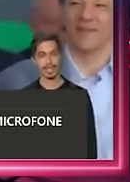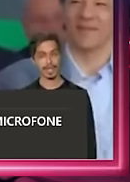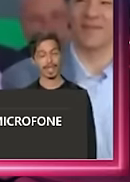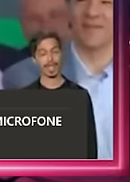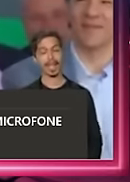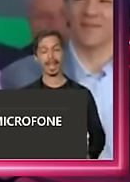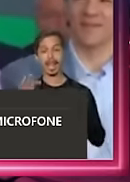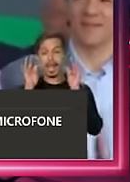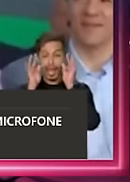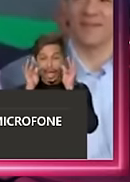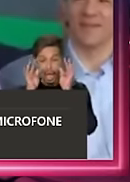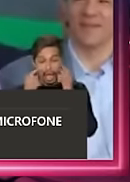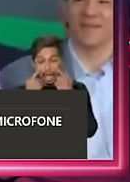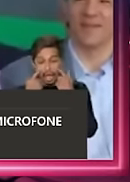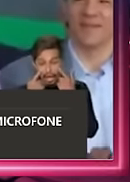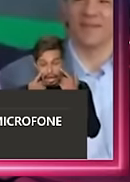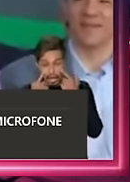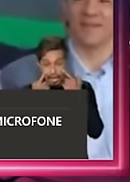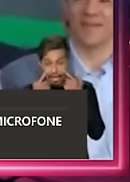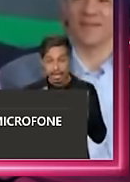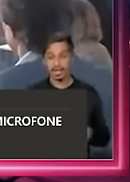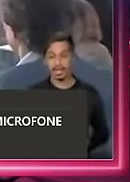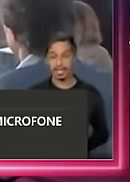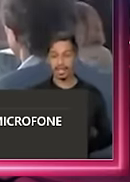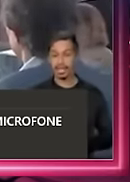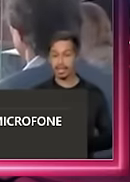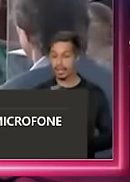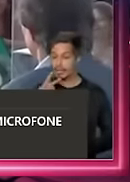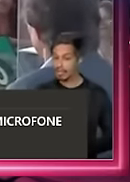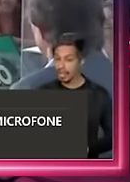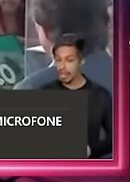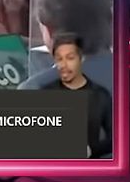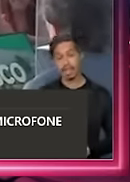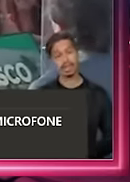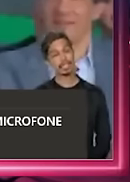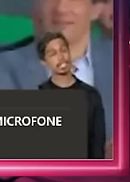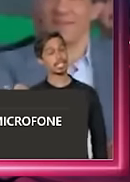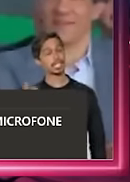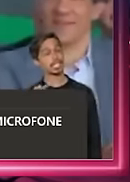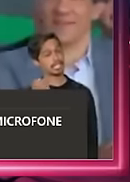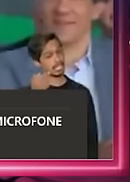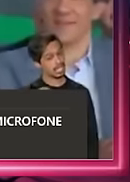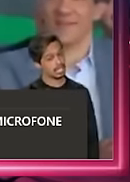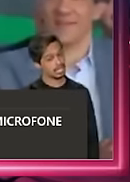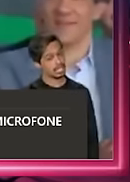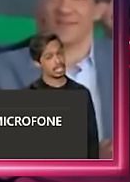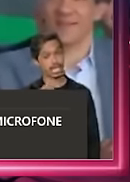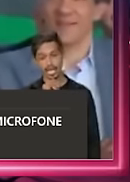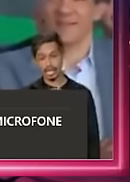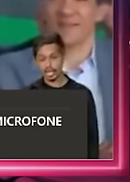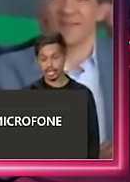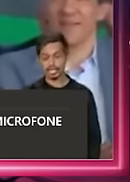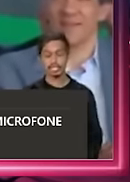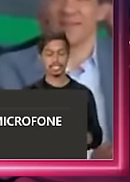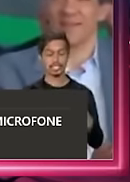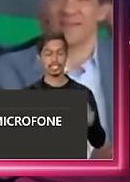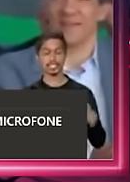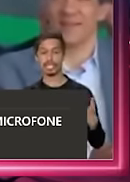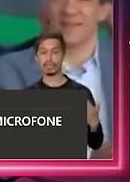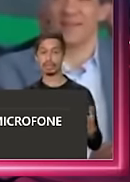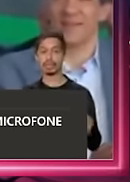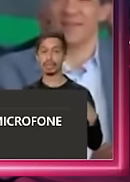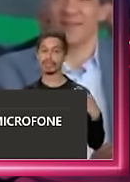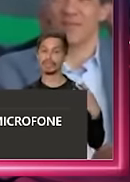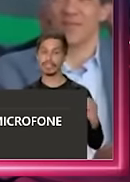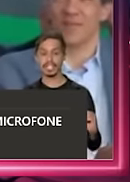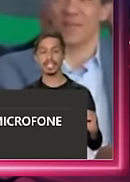Ela é testemunha ocular. Quando eu falo que eu tenho 70 anos de idade, energia de 30 e tesão